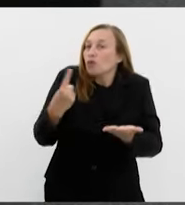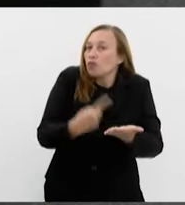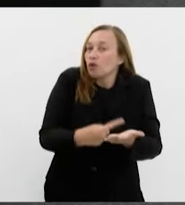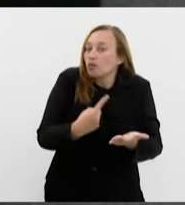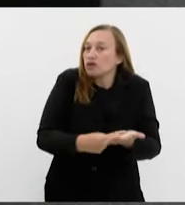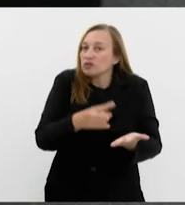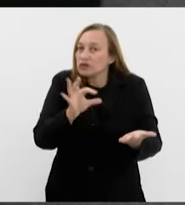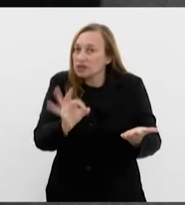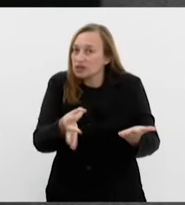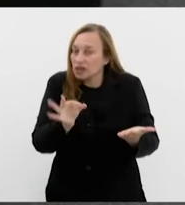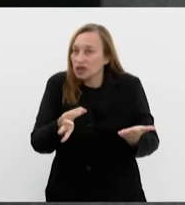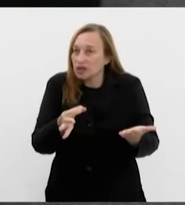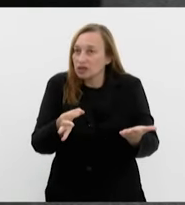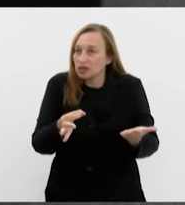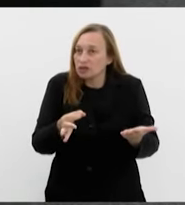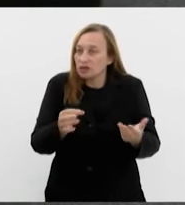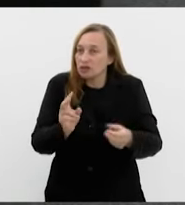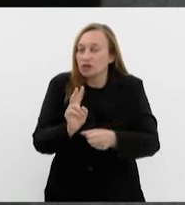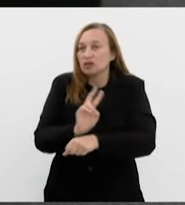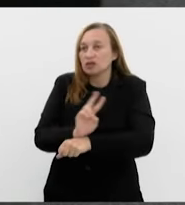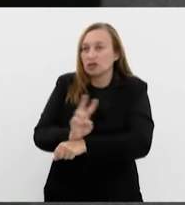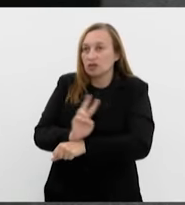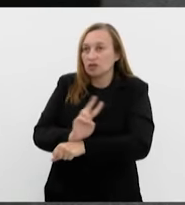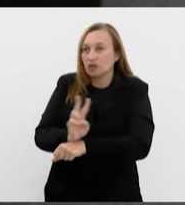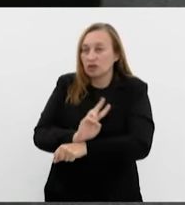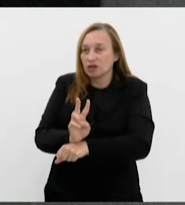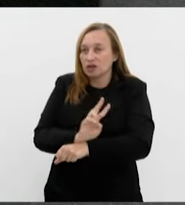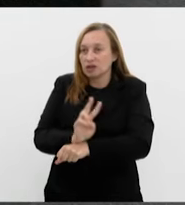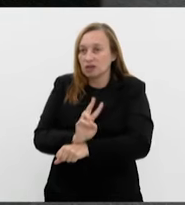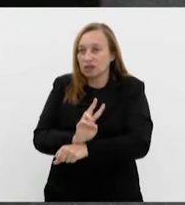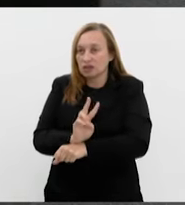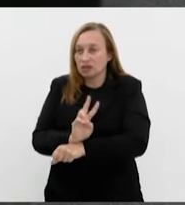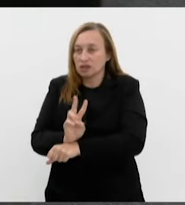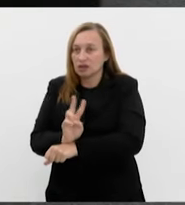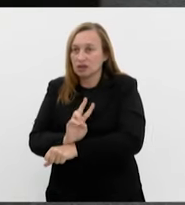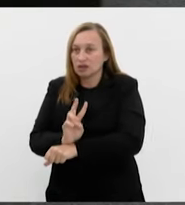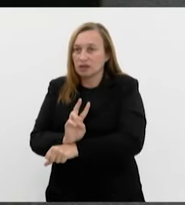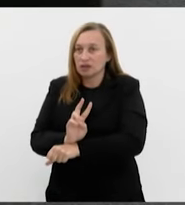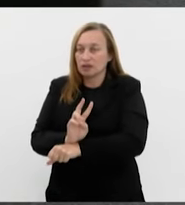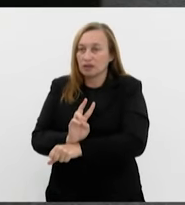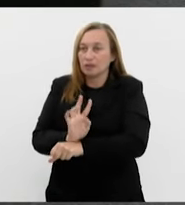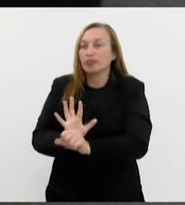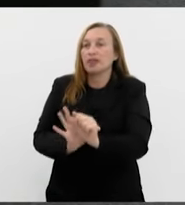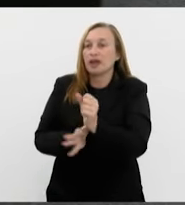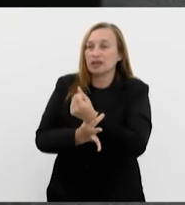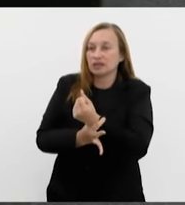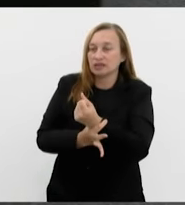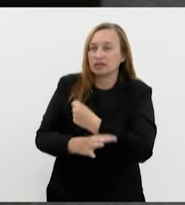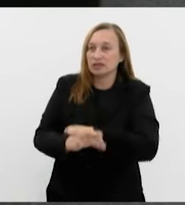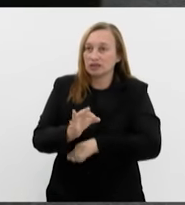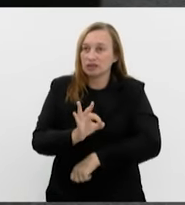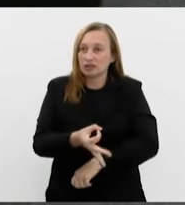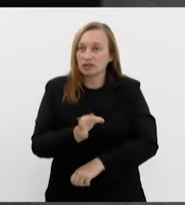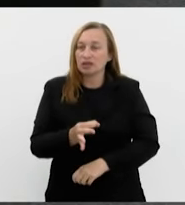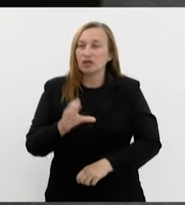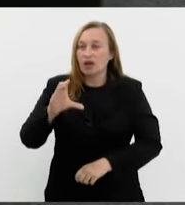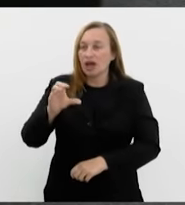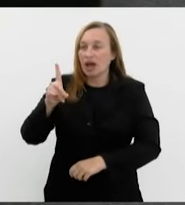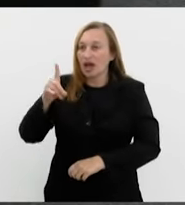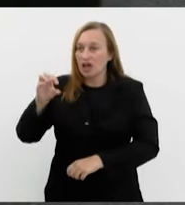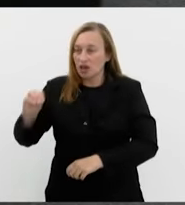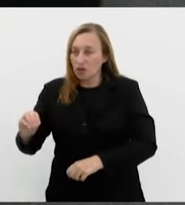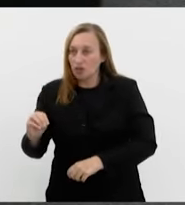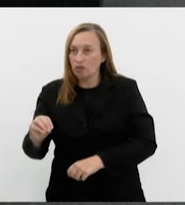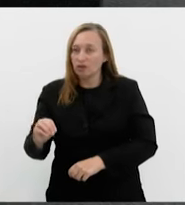um deles, que o programa Segurança Presente seria ampliado e que o Caio Martins teria a sua reforma